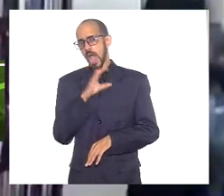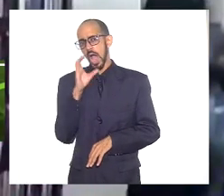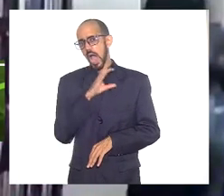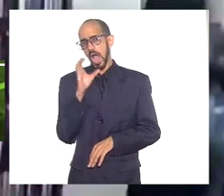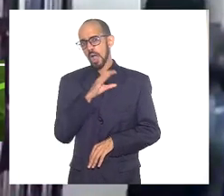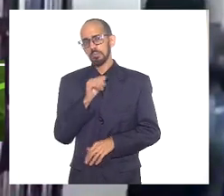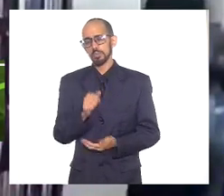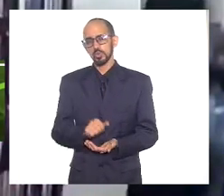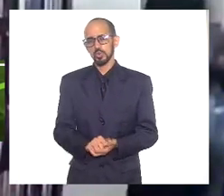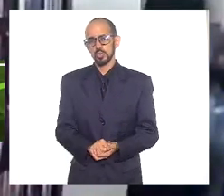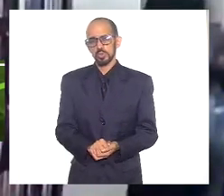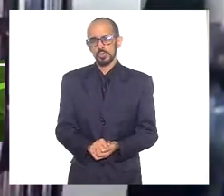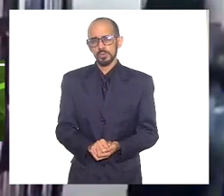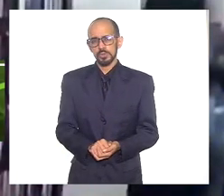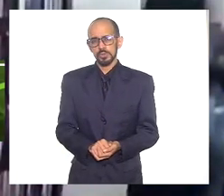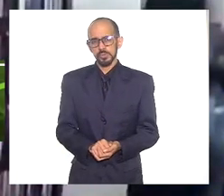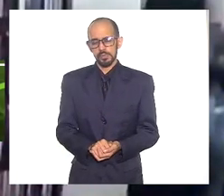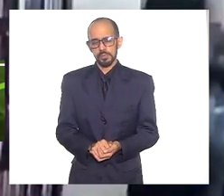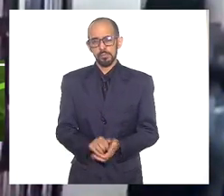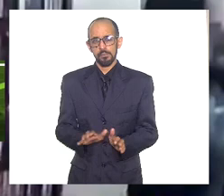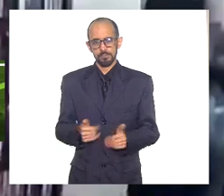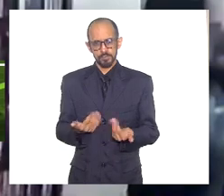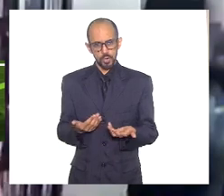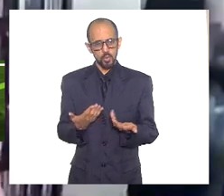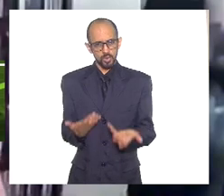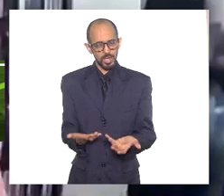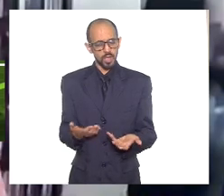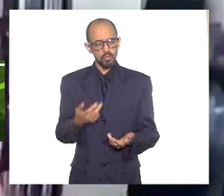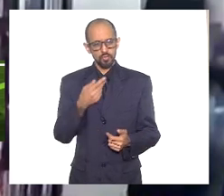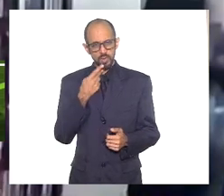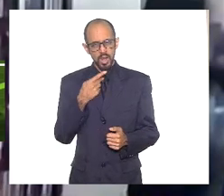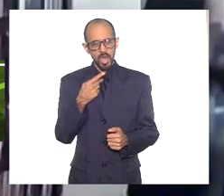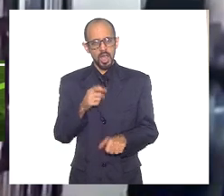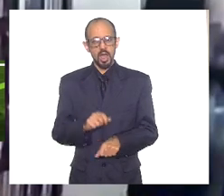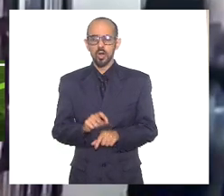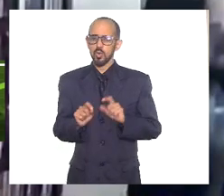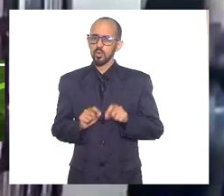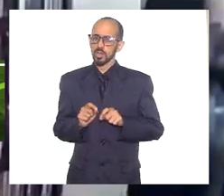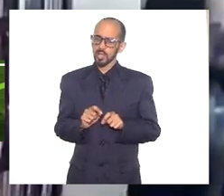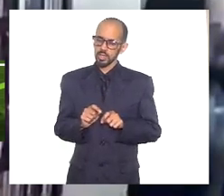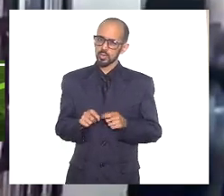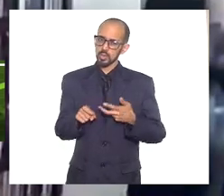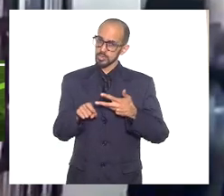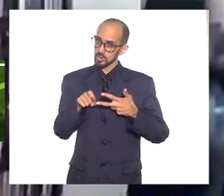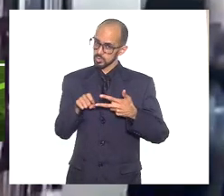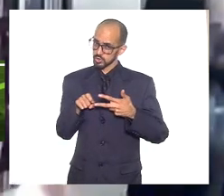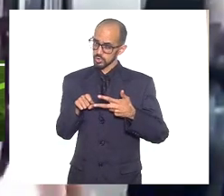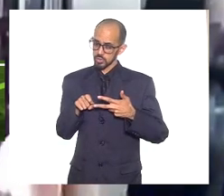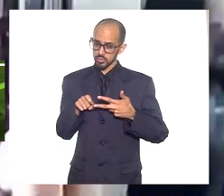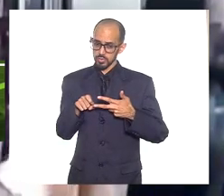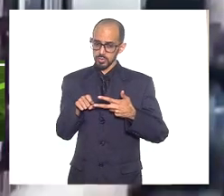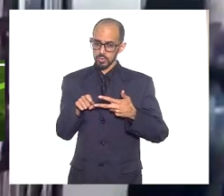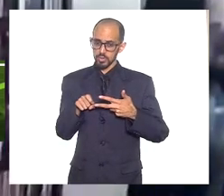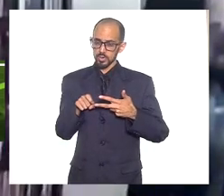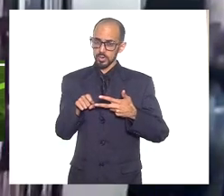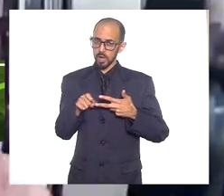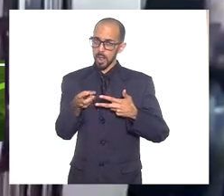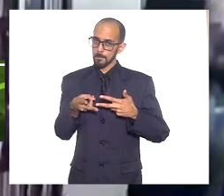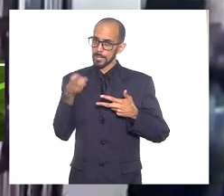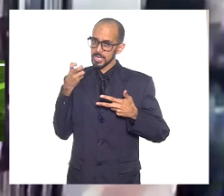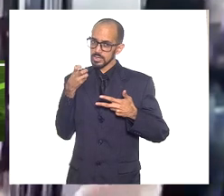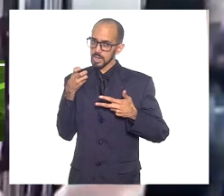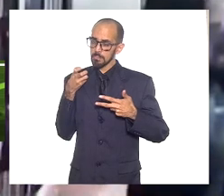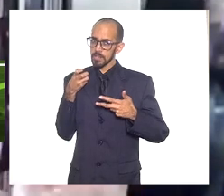condições possíveis. Então, eu gostaria de ressaltar que o executivo olhasse com